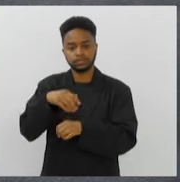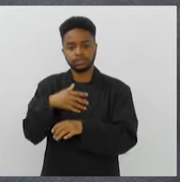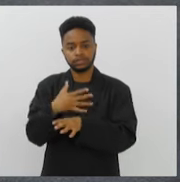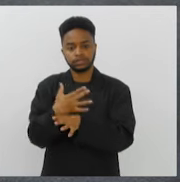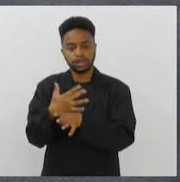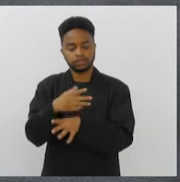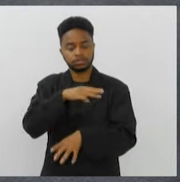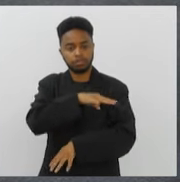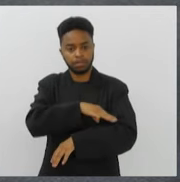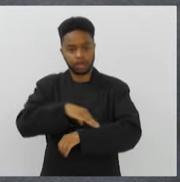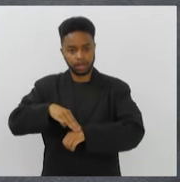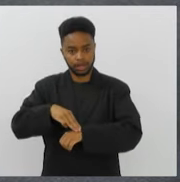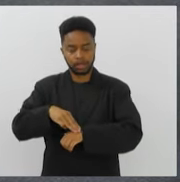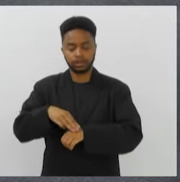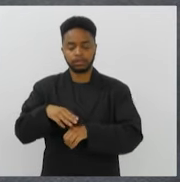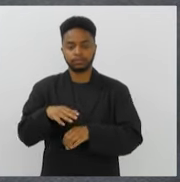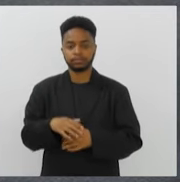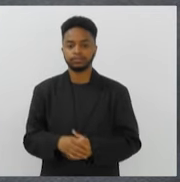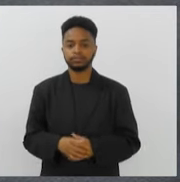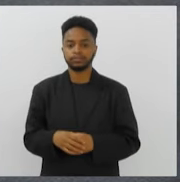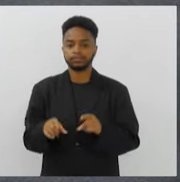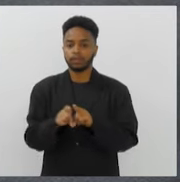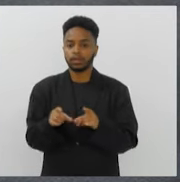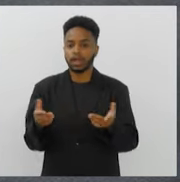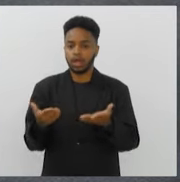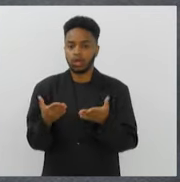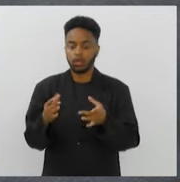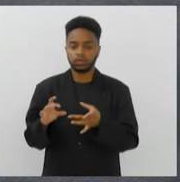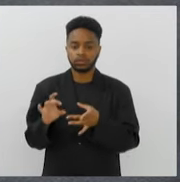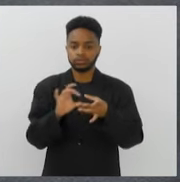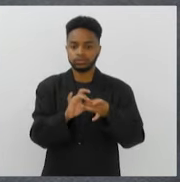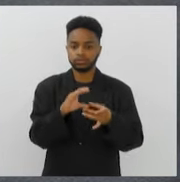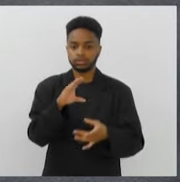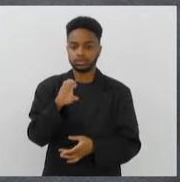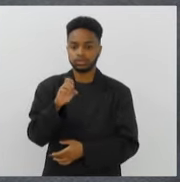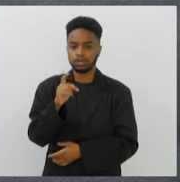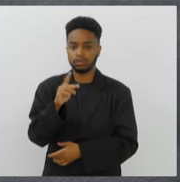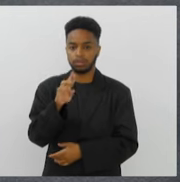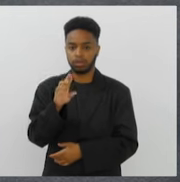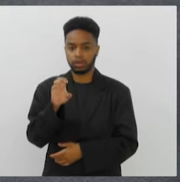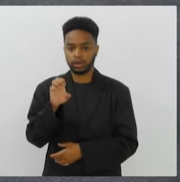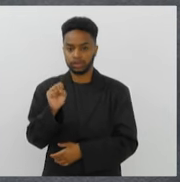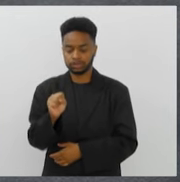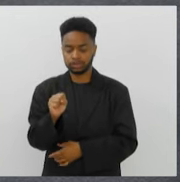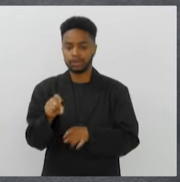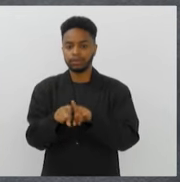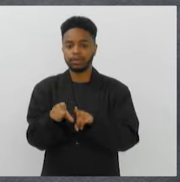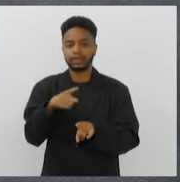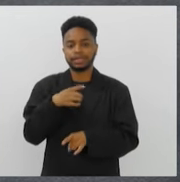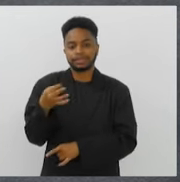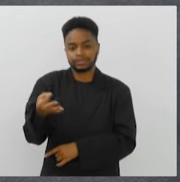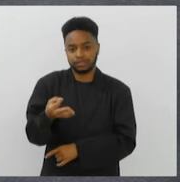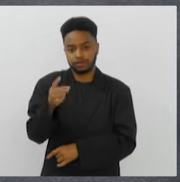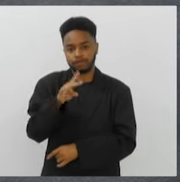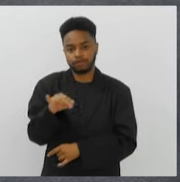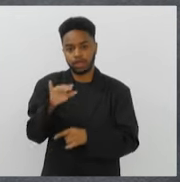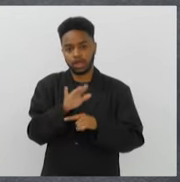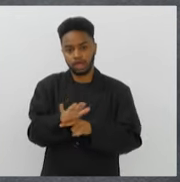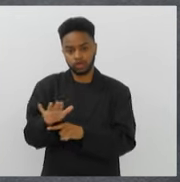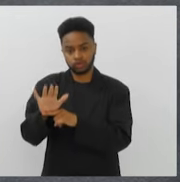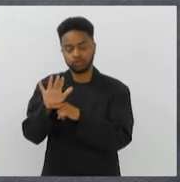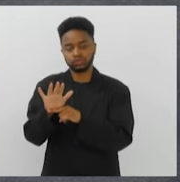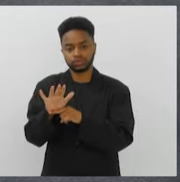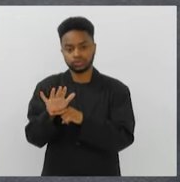todo o seu comando ali, e que agora está no CEPROEX, e que eu tenho certeza que vai ajudar muito